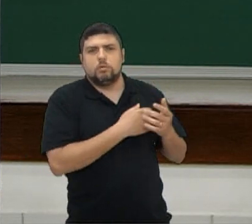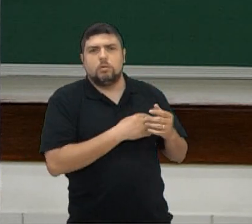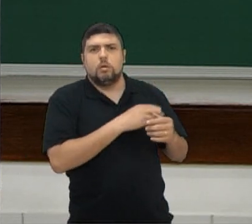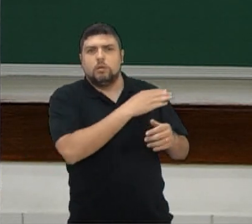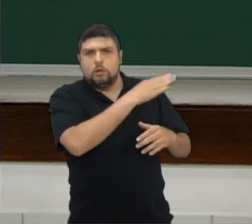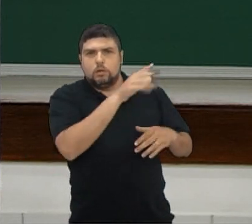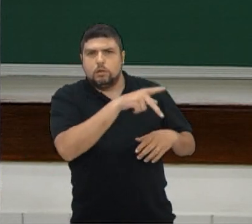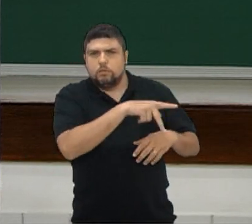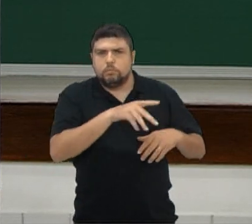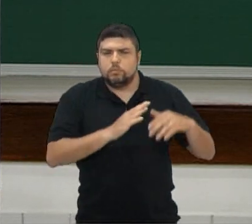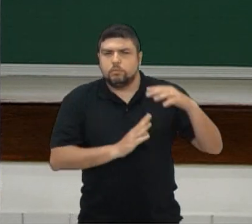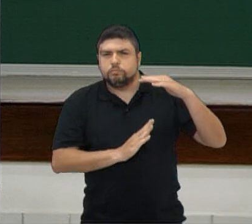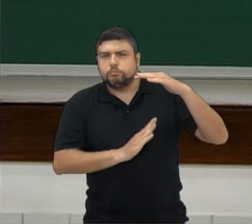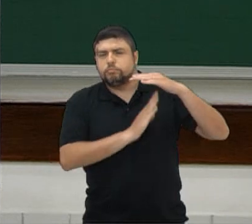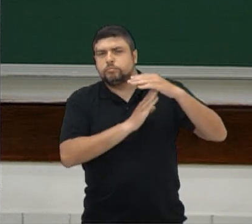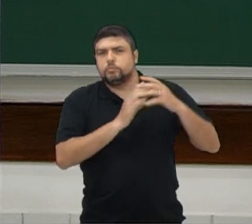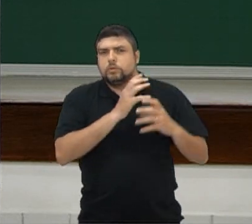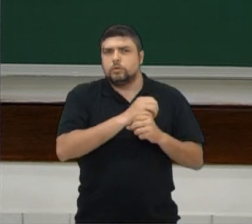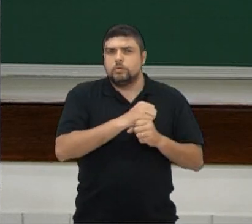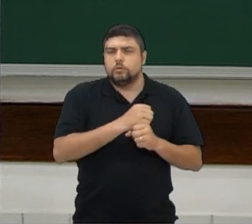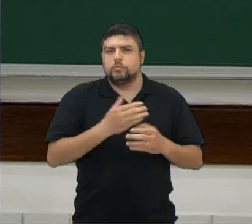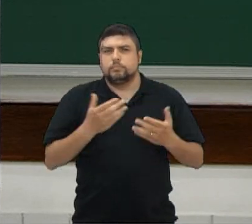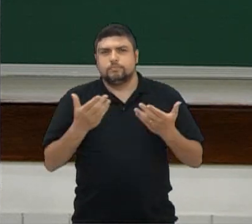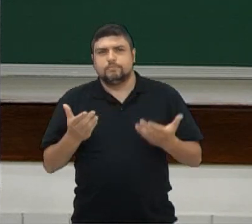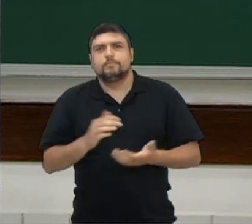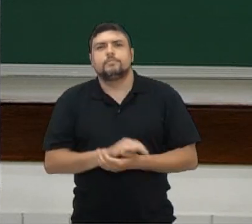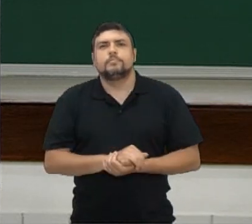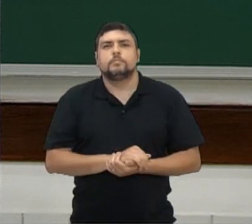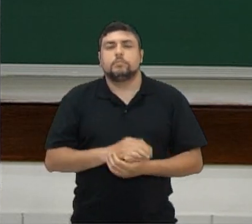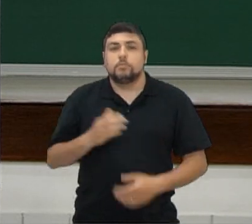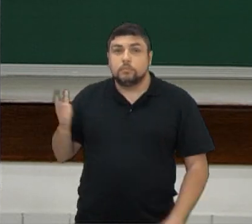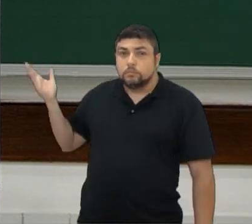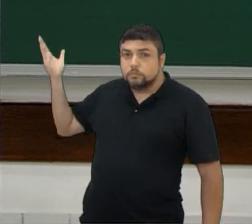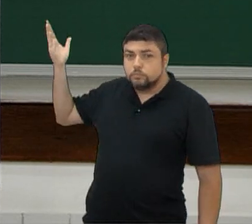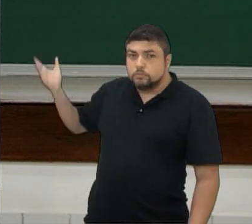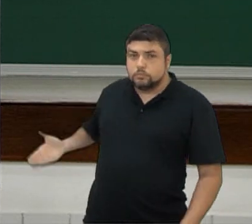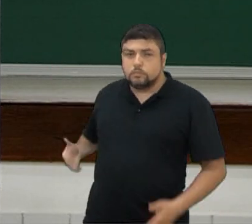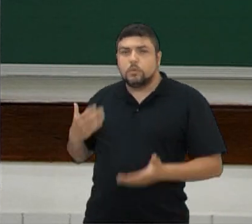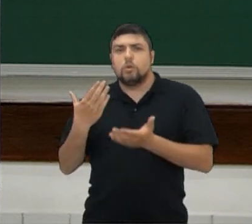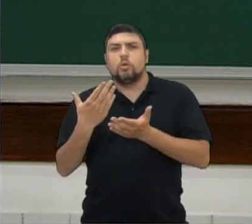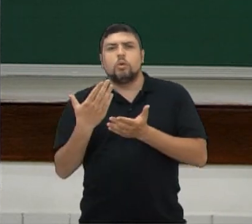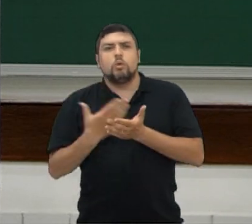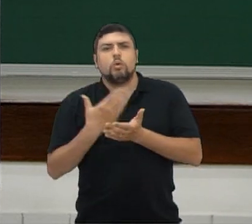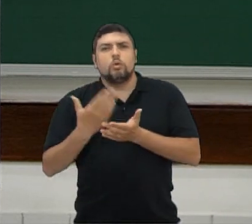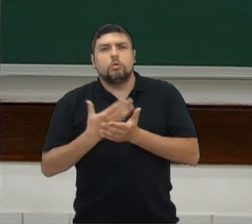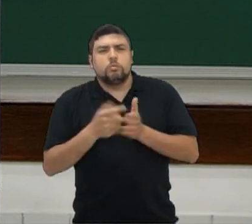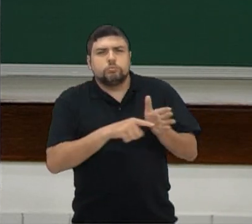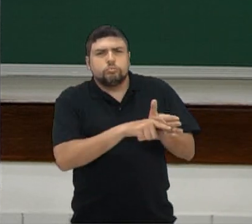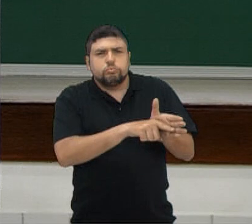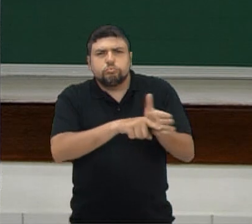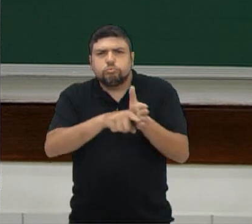mais. Ok, pessoal? Então, aqui estão as referências, né, utilizadas para essa aula.